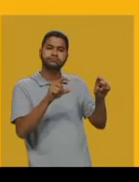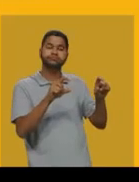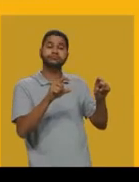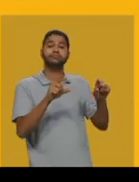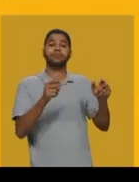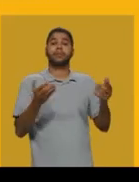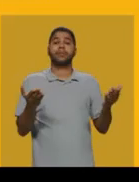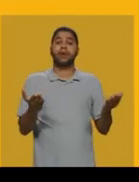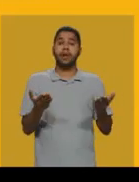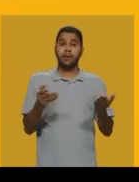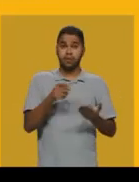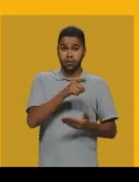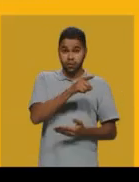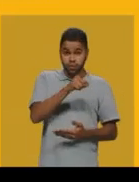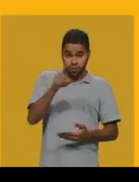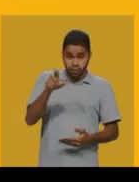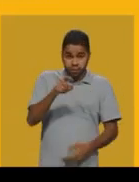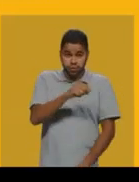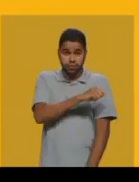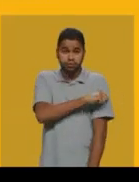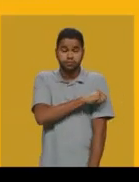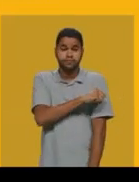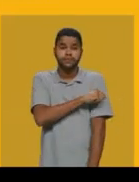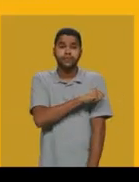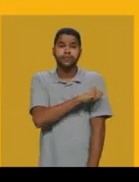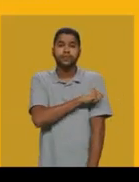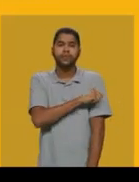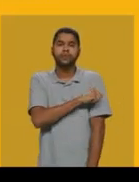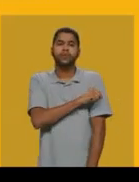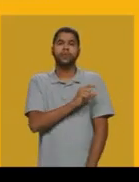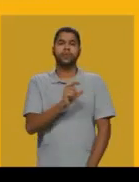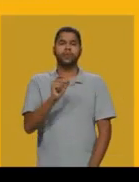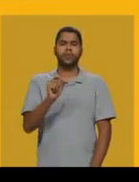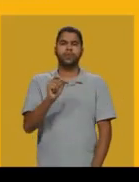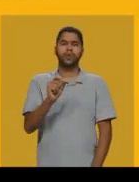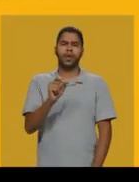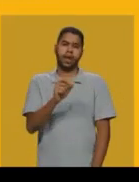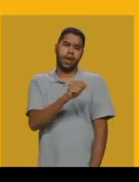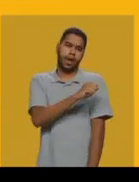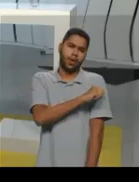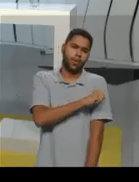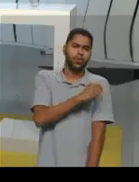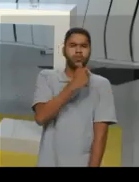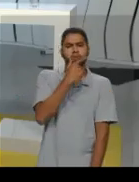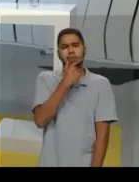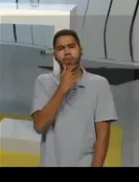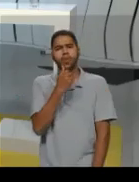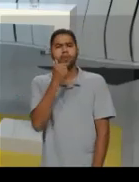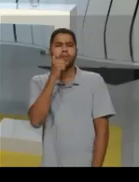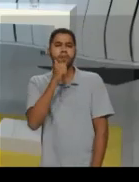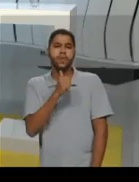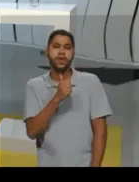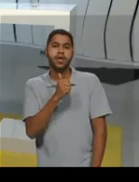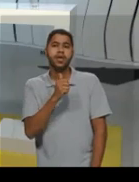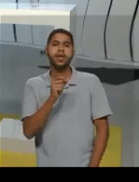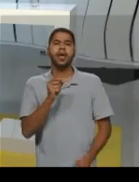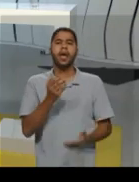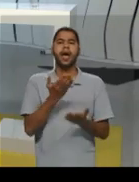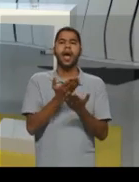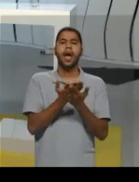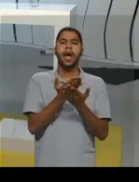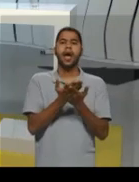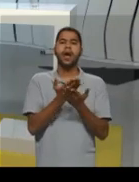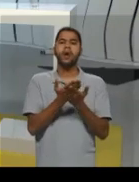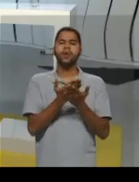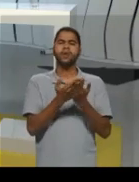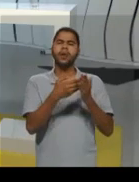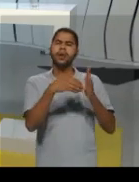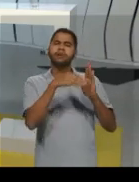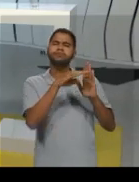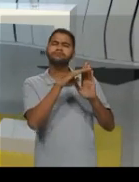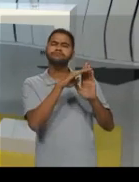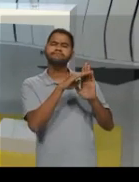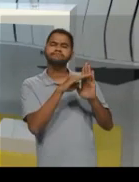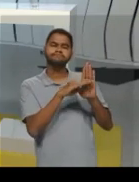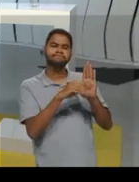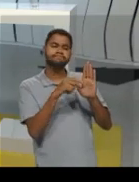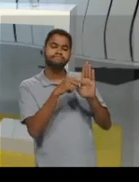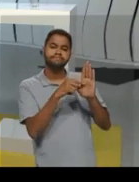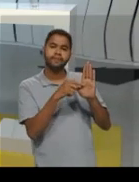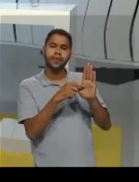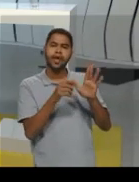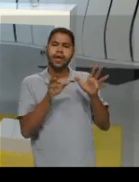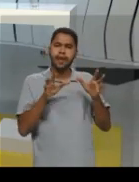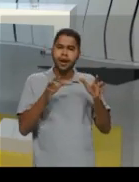agora, você, aluno, vai voltar, aluno e aluna, lá na nossa aula de